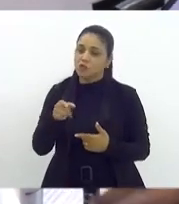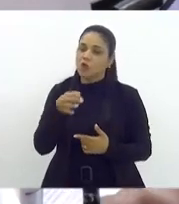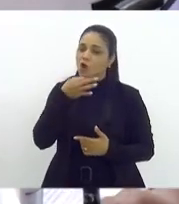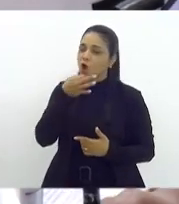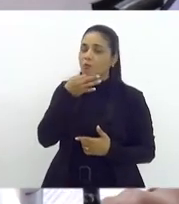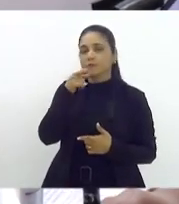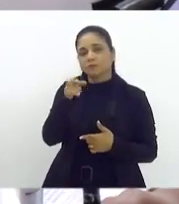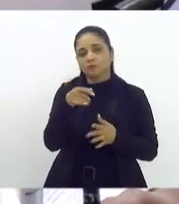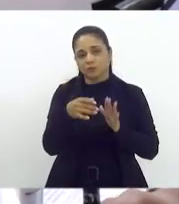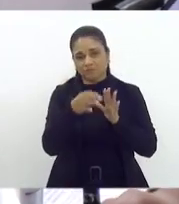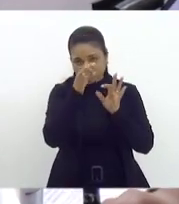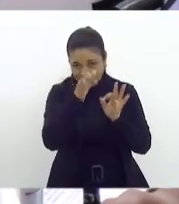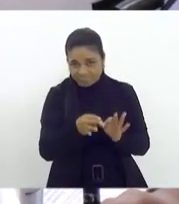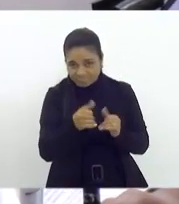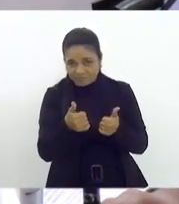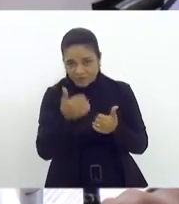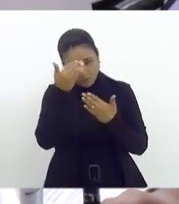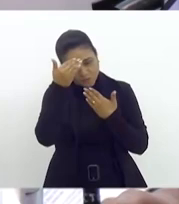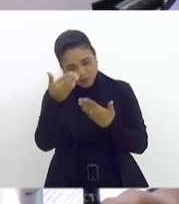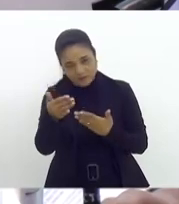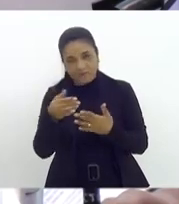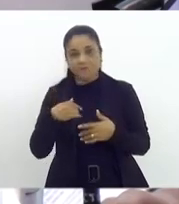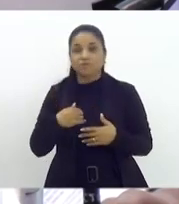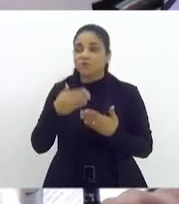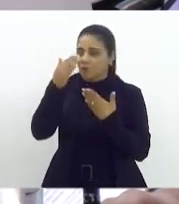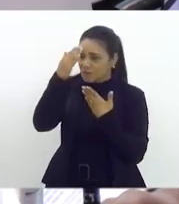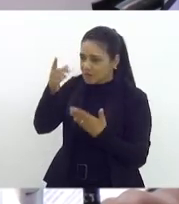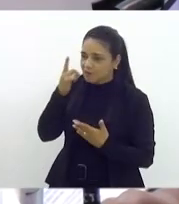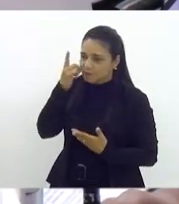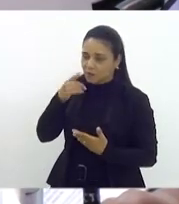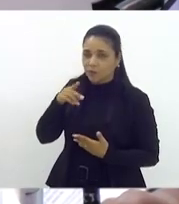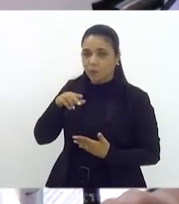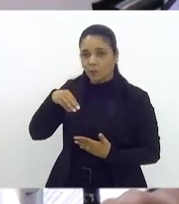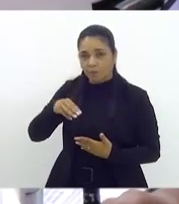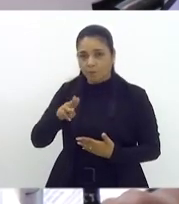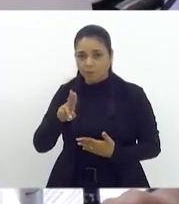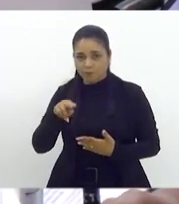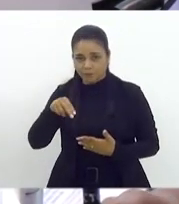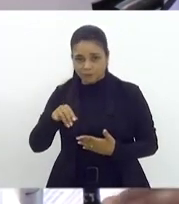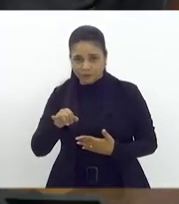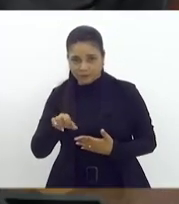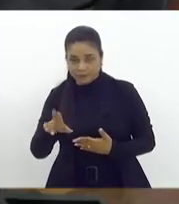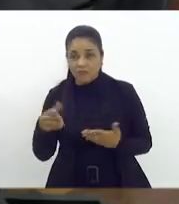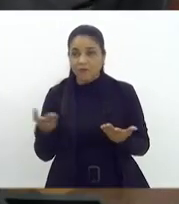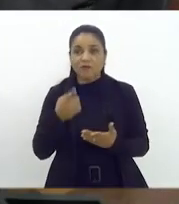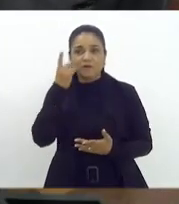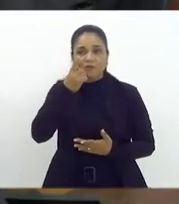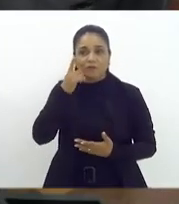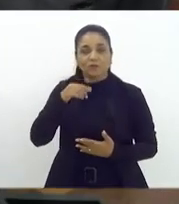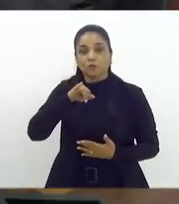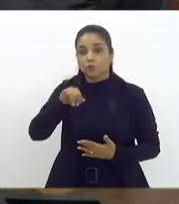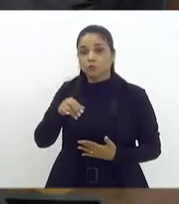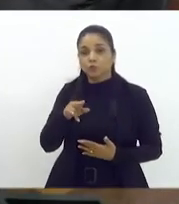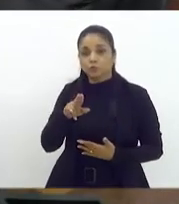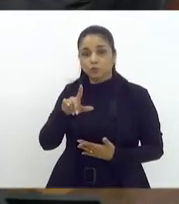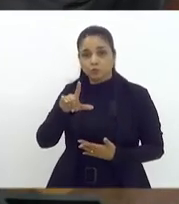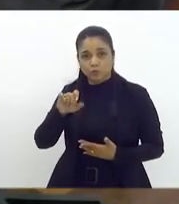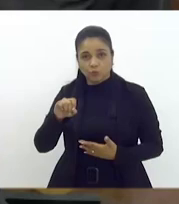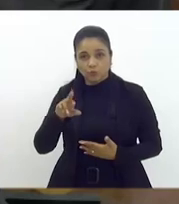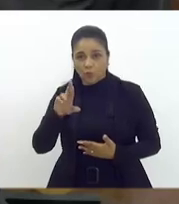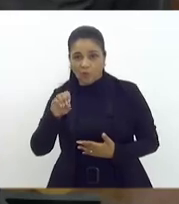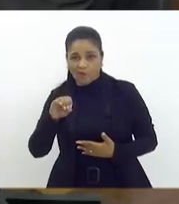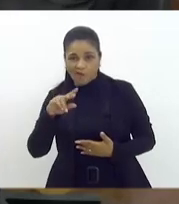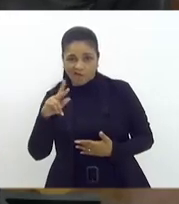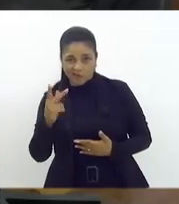confirmação Muito obrigado Muito obrigada Deputado munir Deputado Júlio Rocha Boa tarde a todos é uma